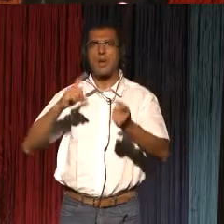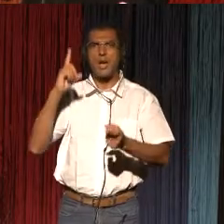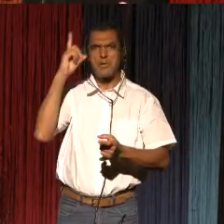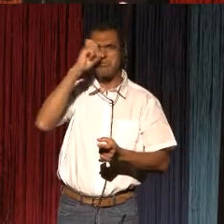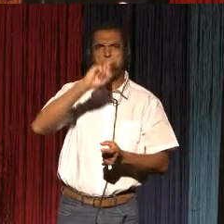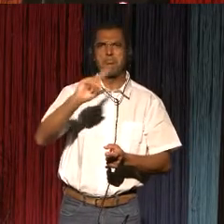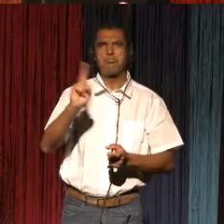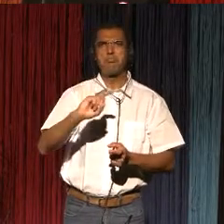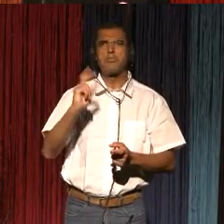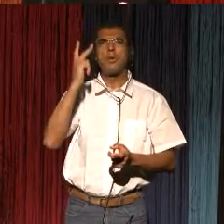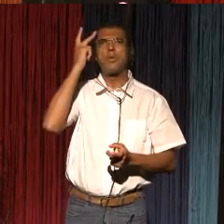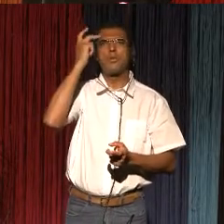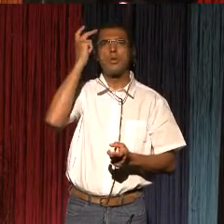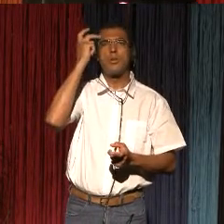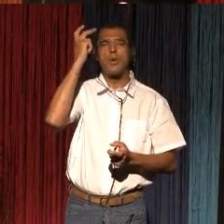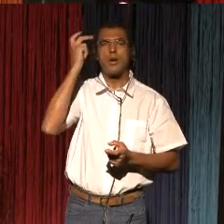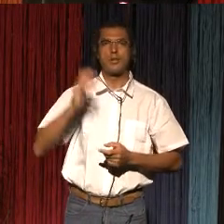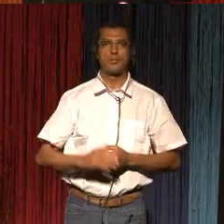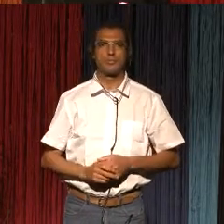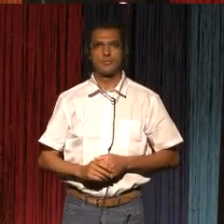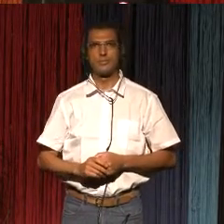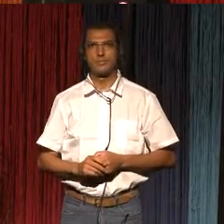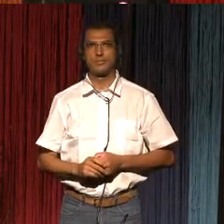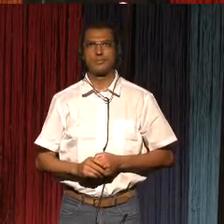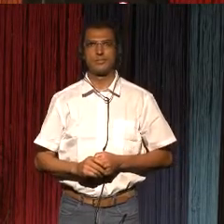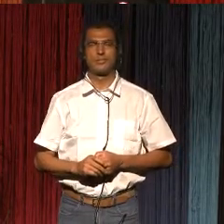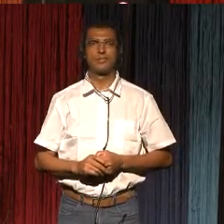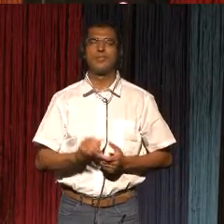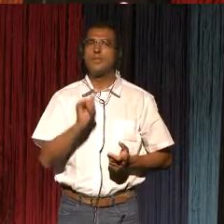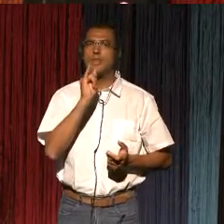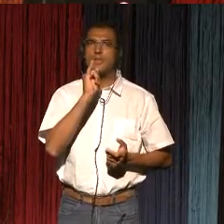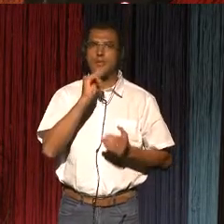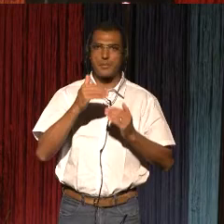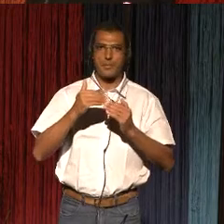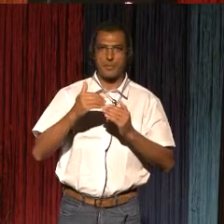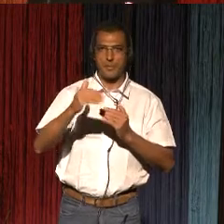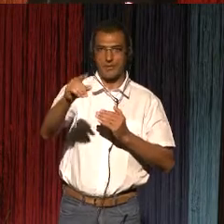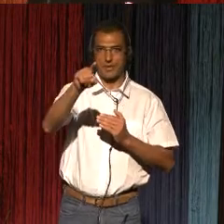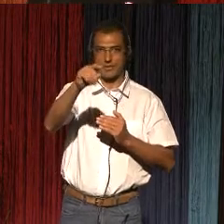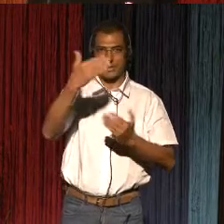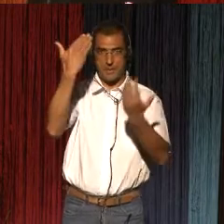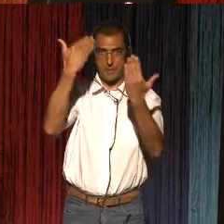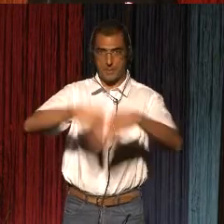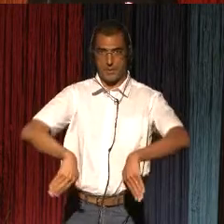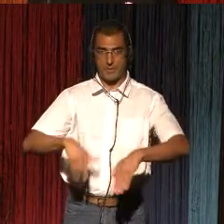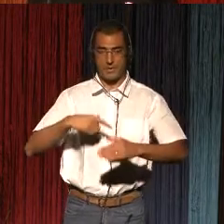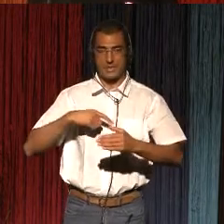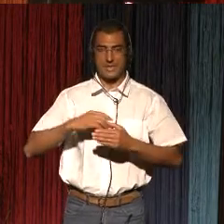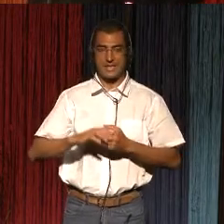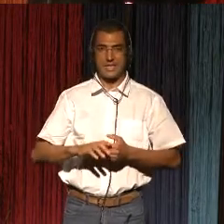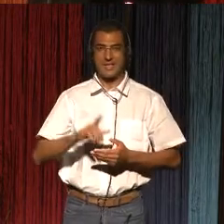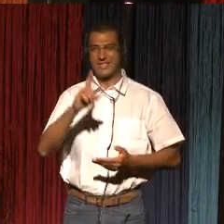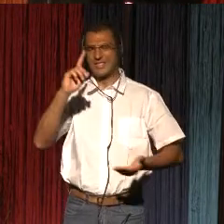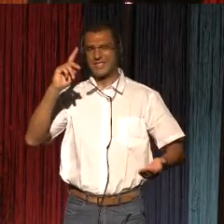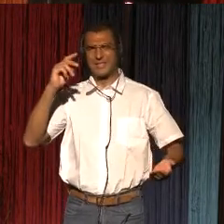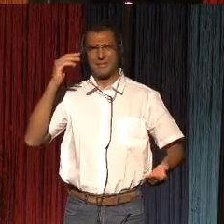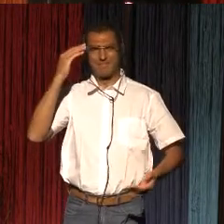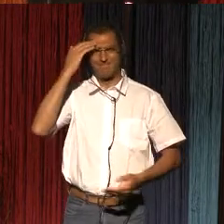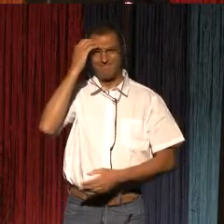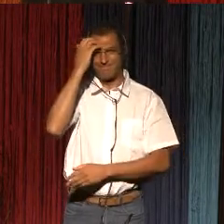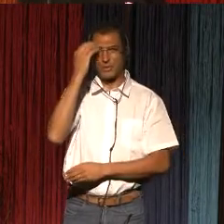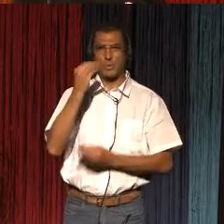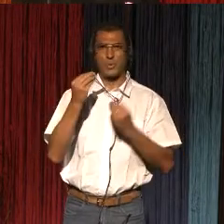Digamos o seguinte, você vai ter uma prova e você teve o azar que todas as